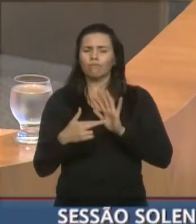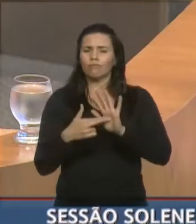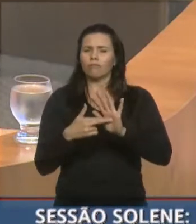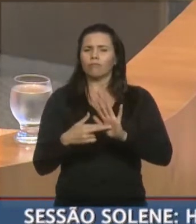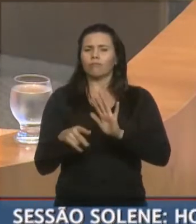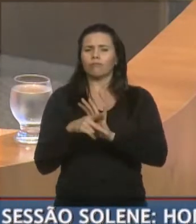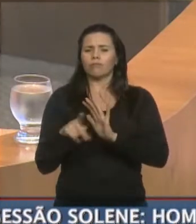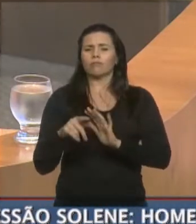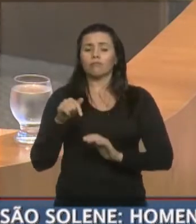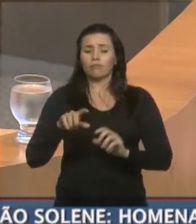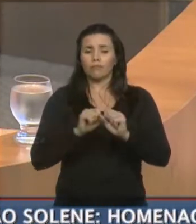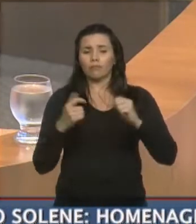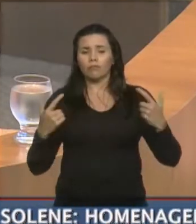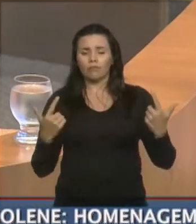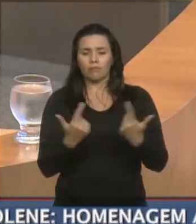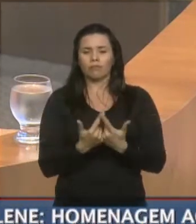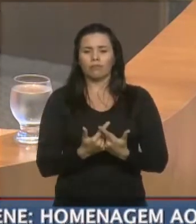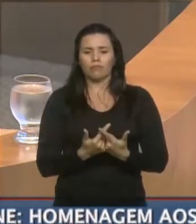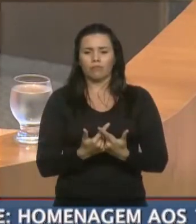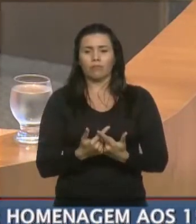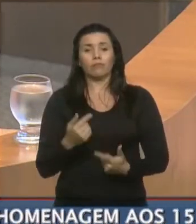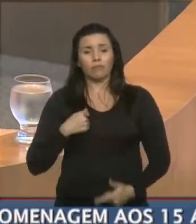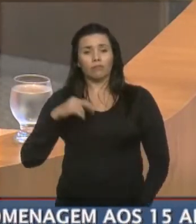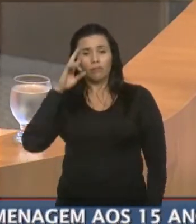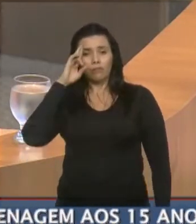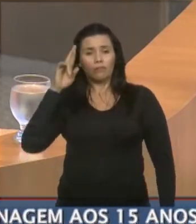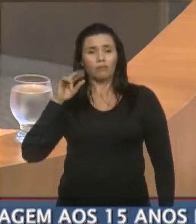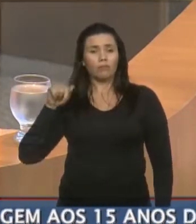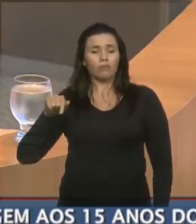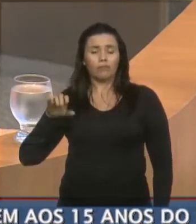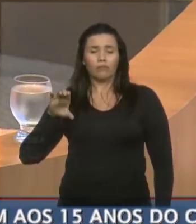Casa do Povo na condição de atual diretor.